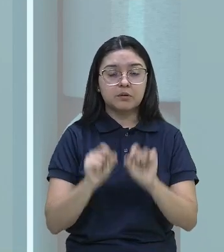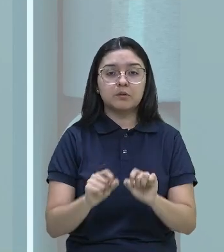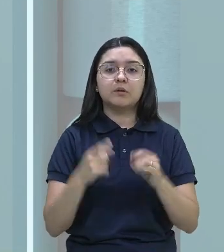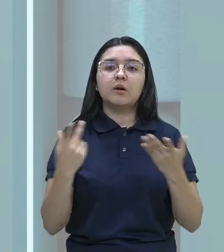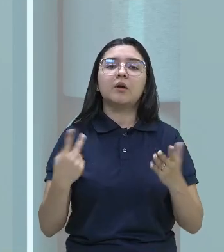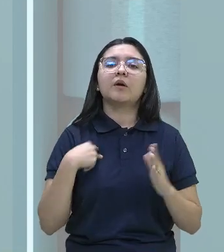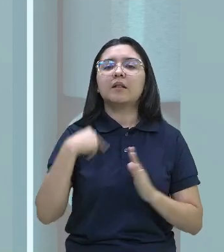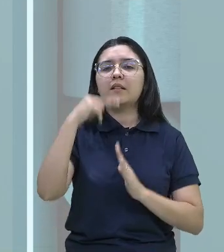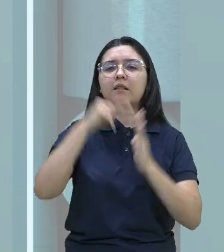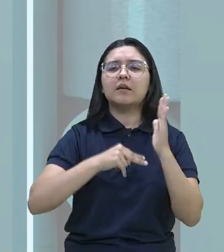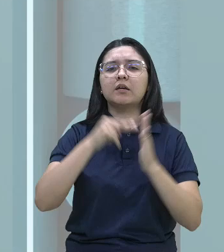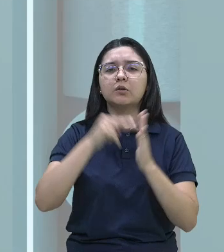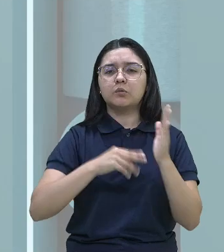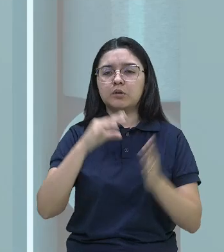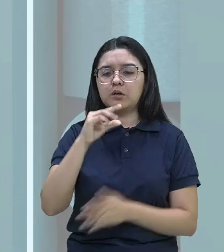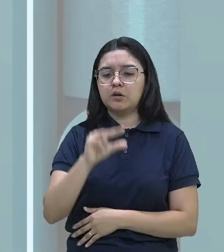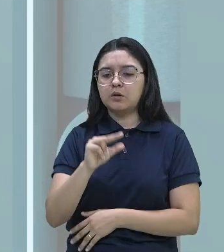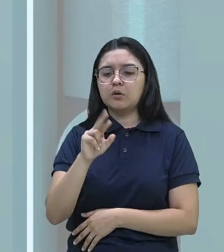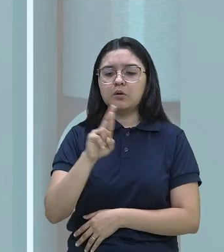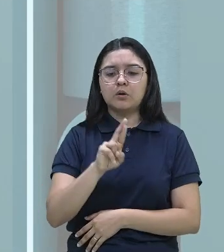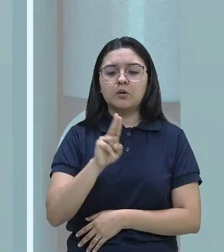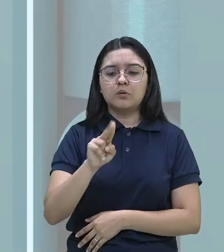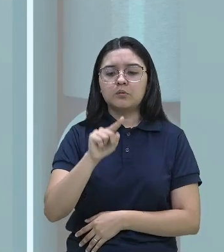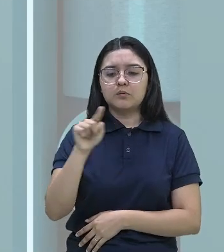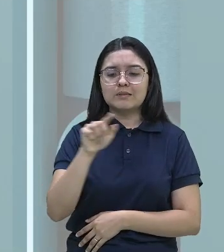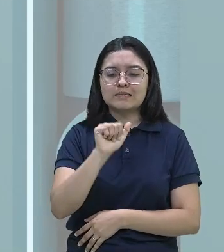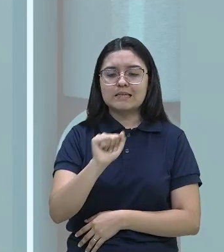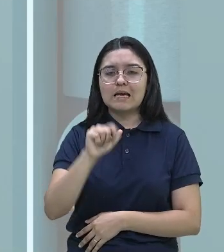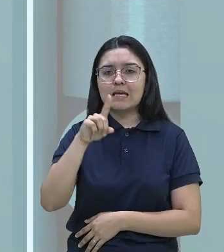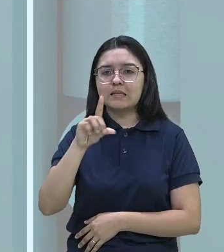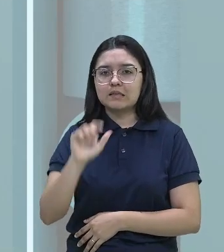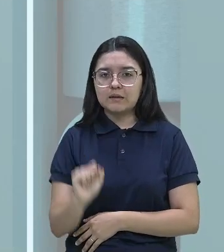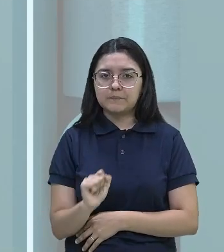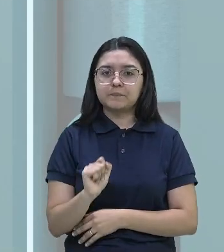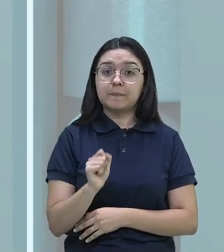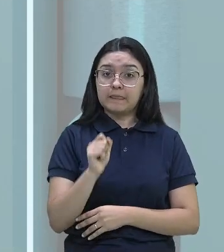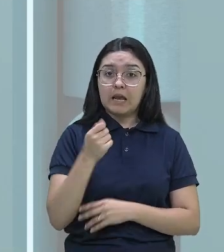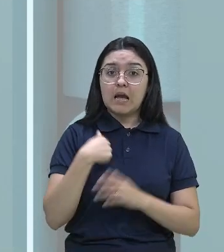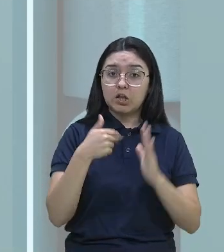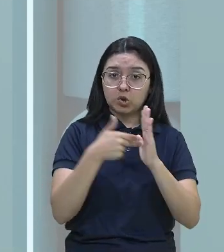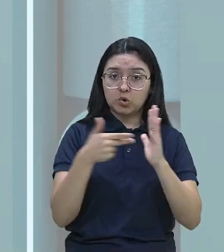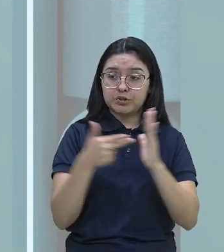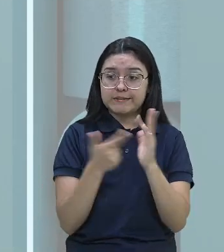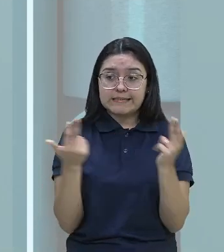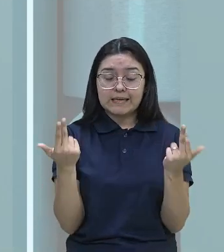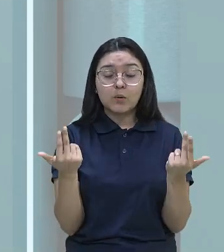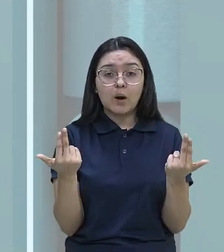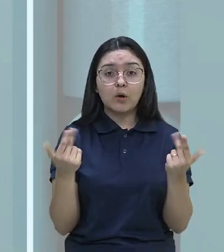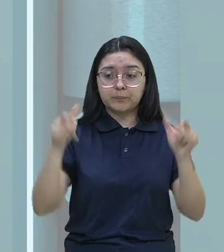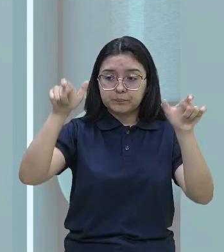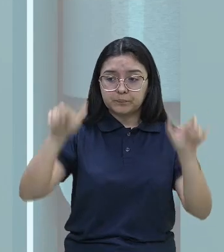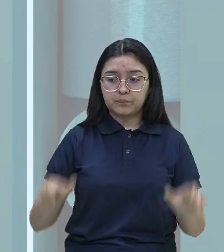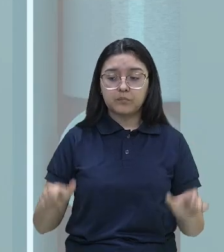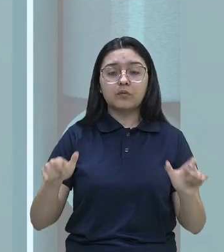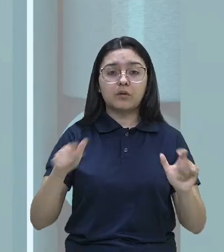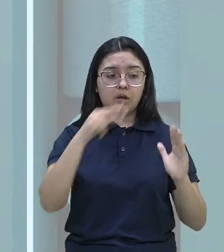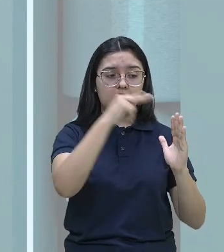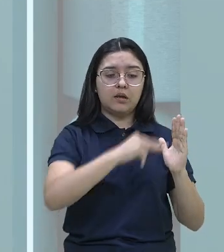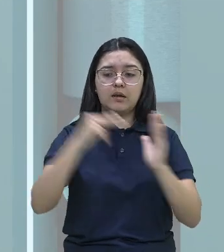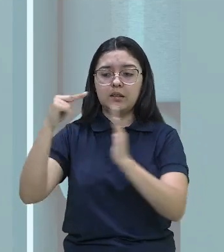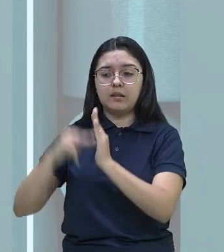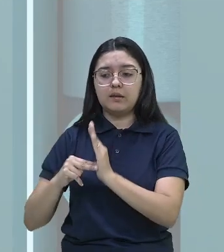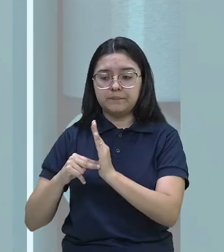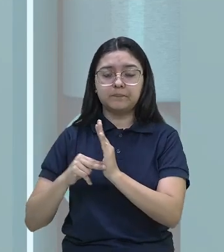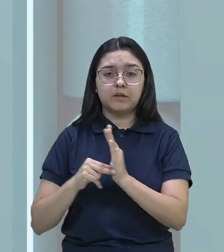leitura cruzada. O que é essa leitura cruzada? É a mesma notícia, eles vão falar da mesma coisa, tá?